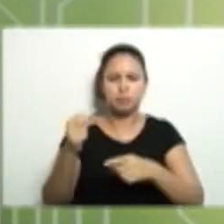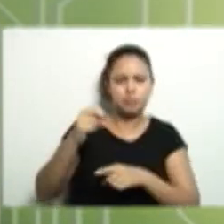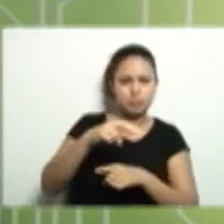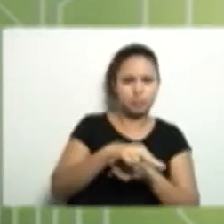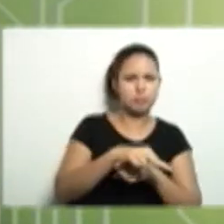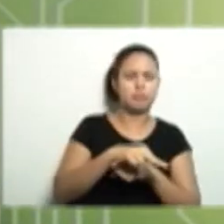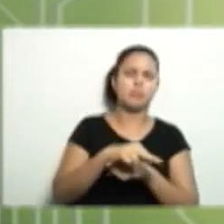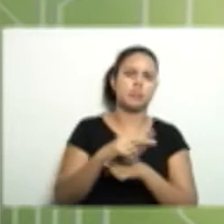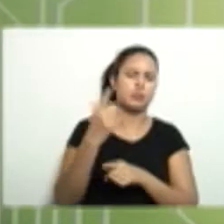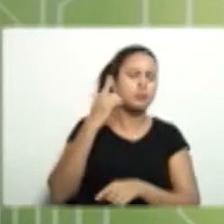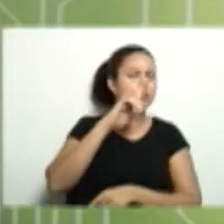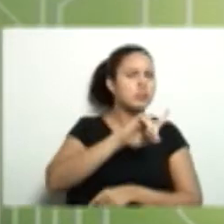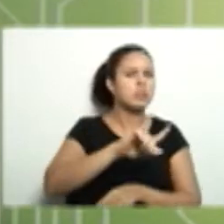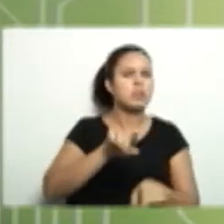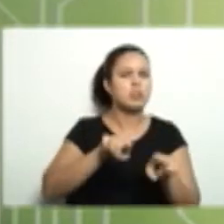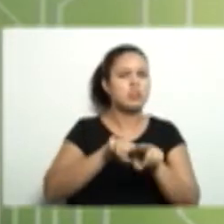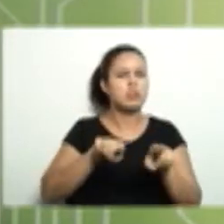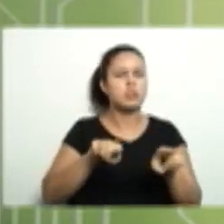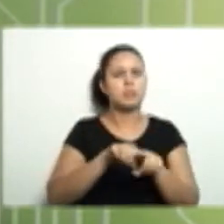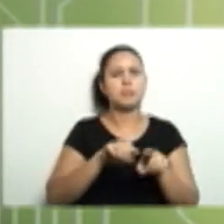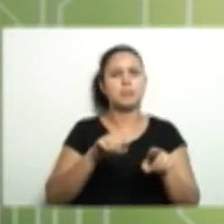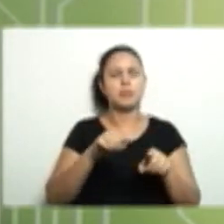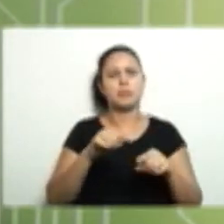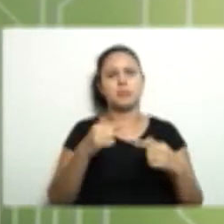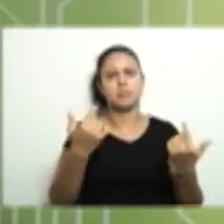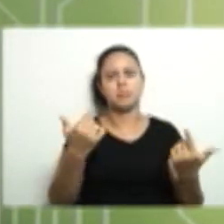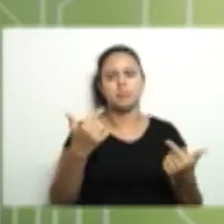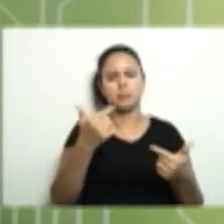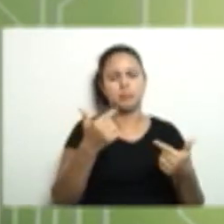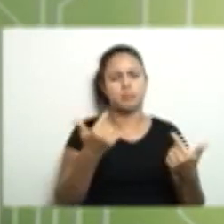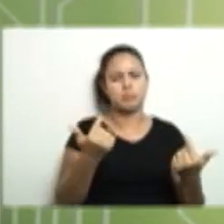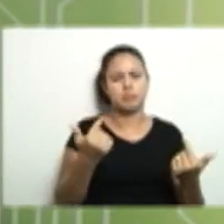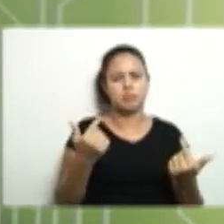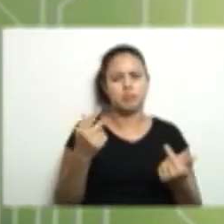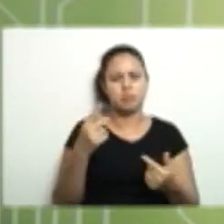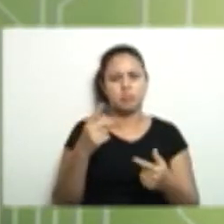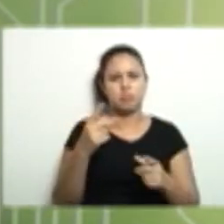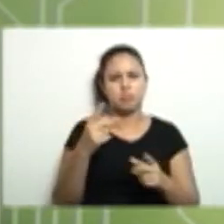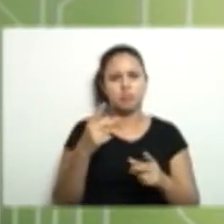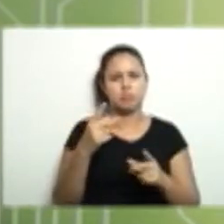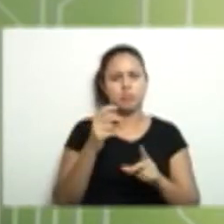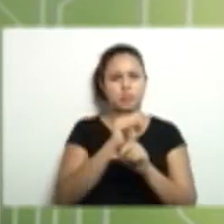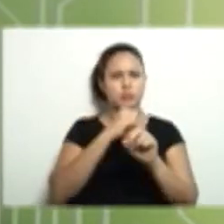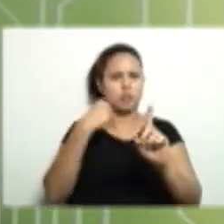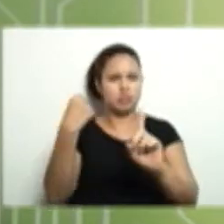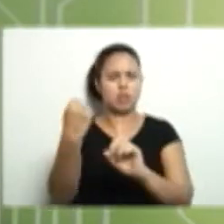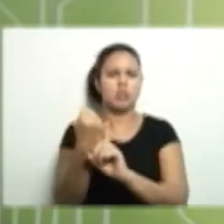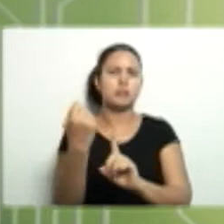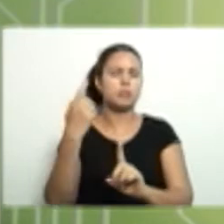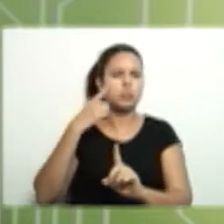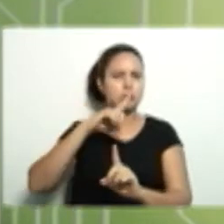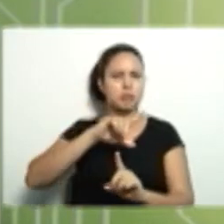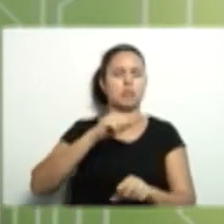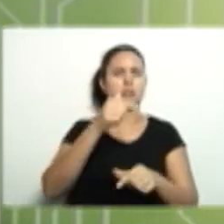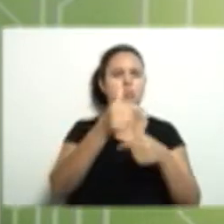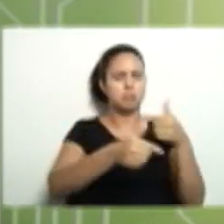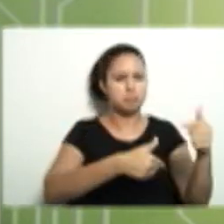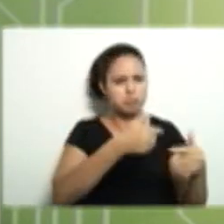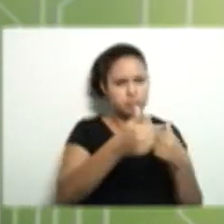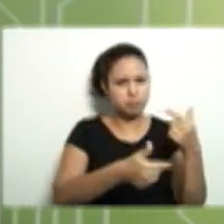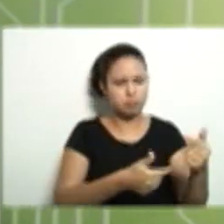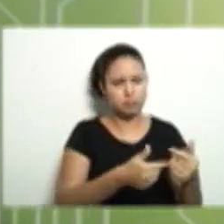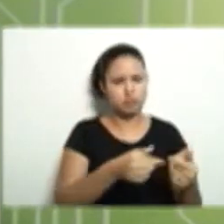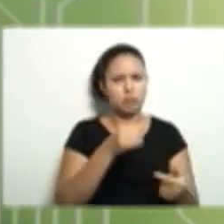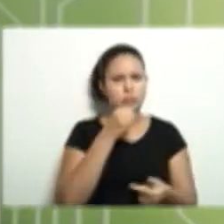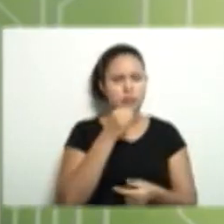serviço e também do fornecimento desses serviços. Quando a gente tem uma fábrica de alimentos enlatados na nossa região, muitas vezes